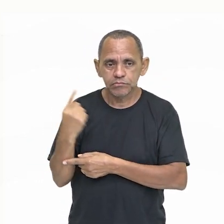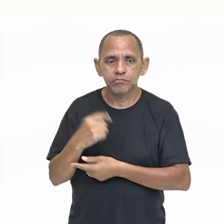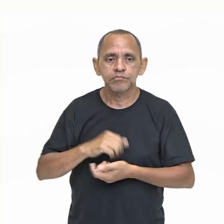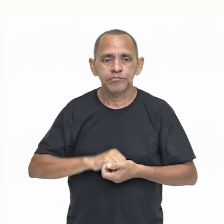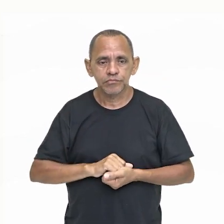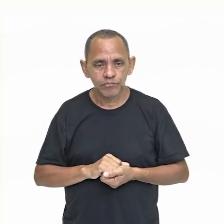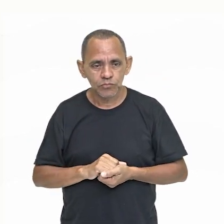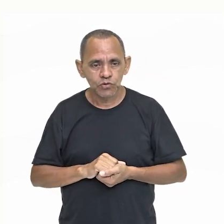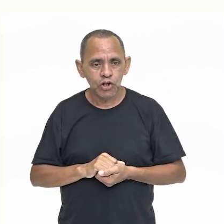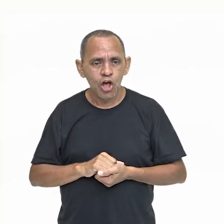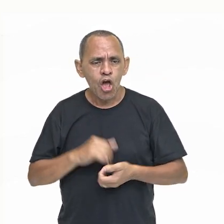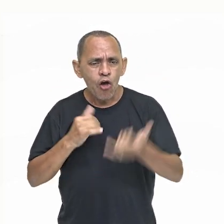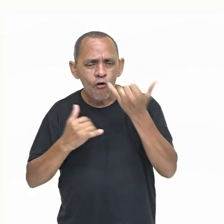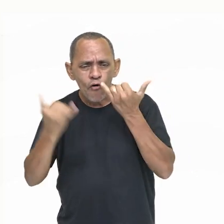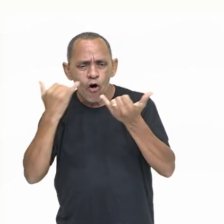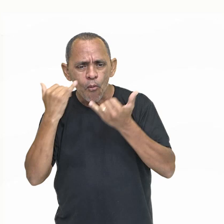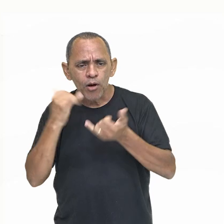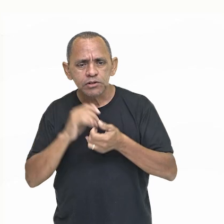Você tem força,